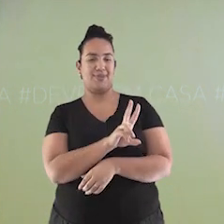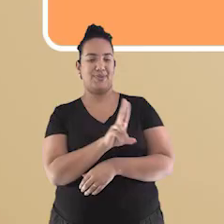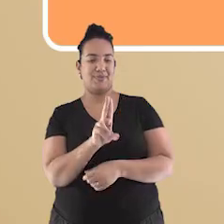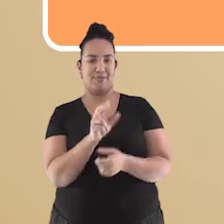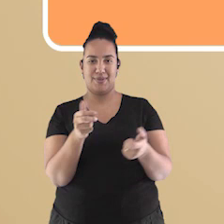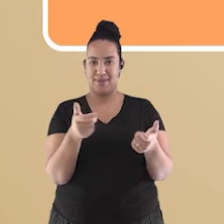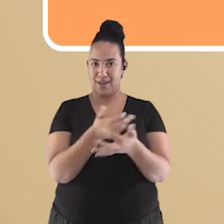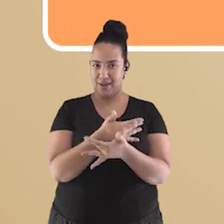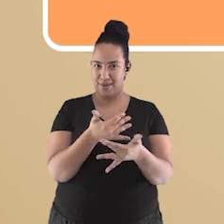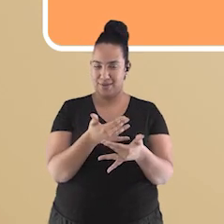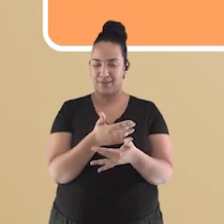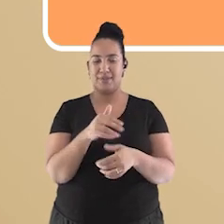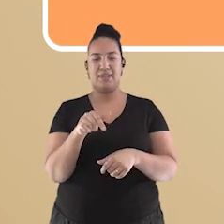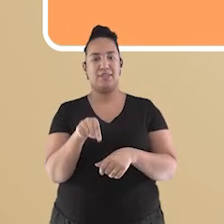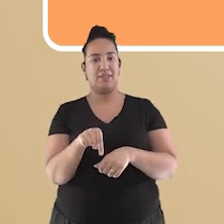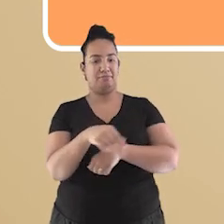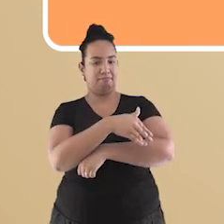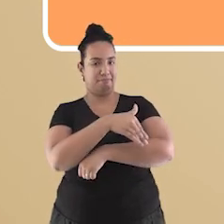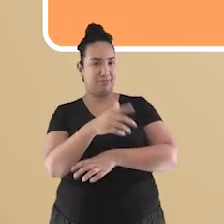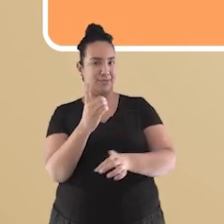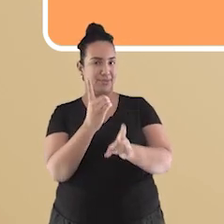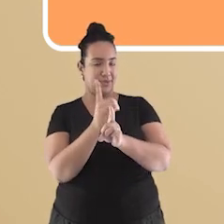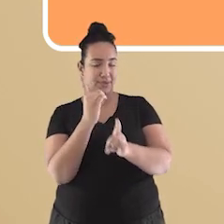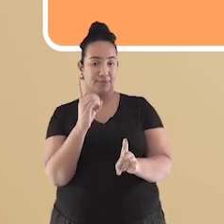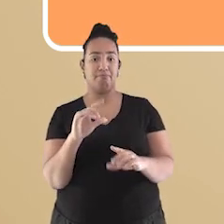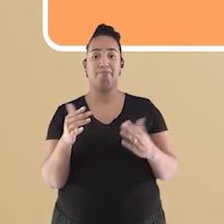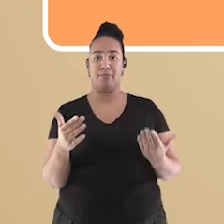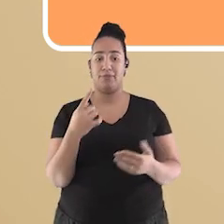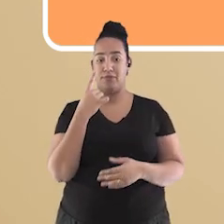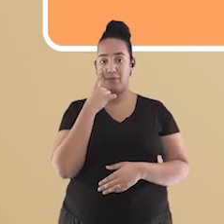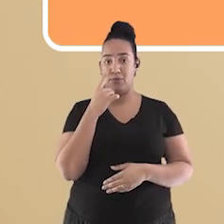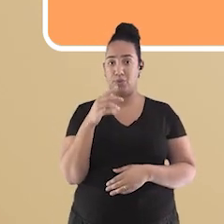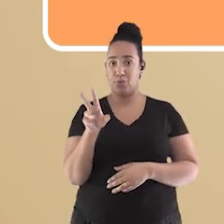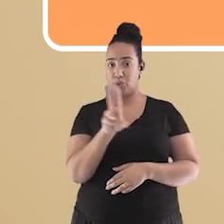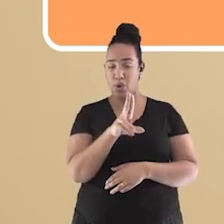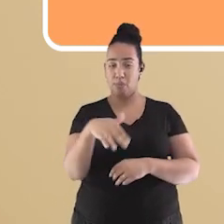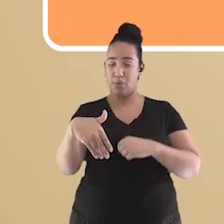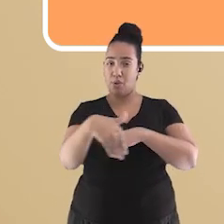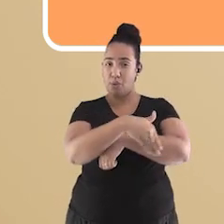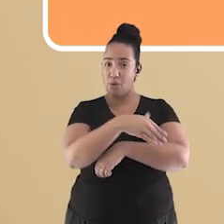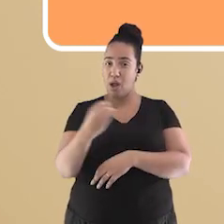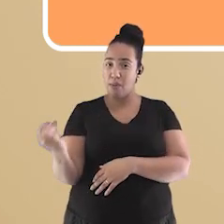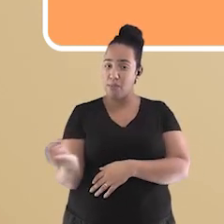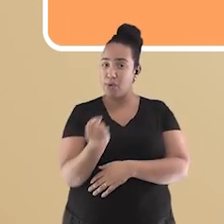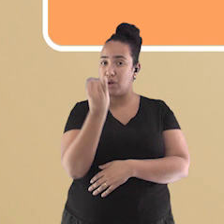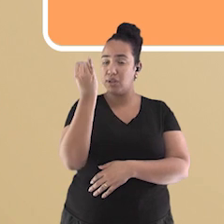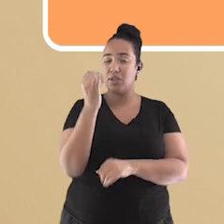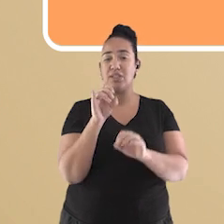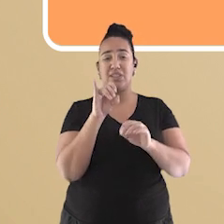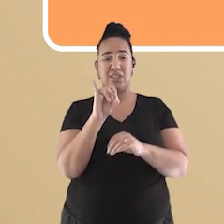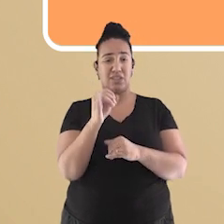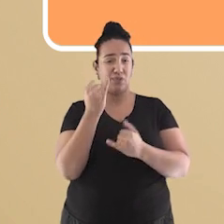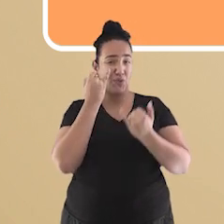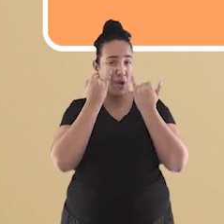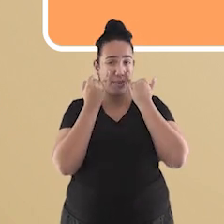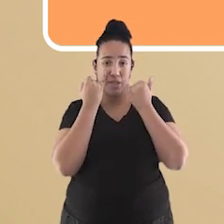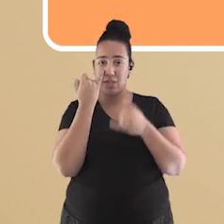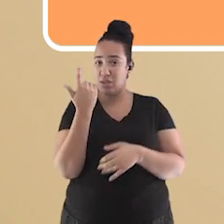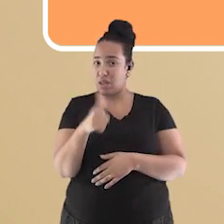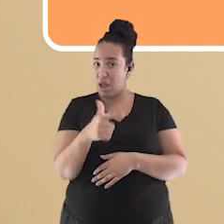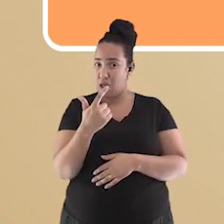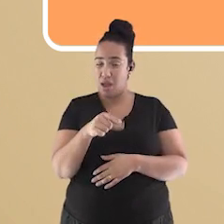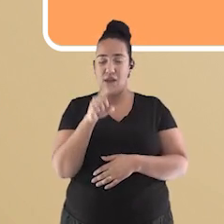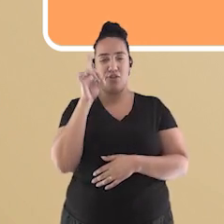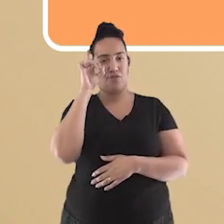rua. Compreende a importância de saber os nomes das ruas? Sem essas informações, fica